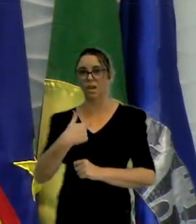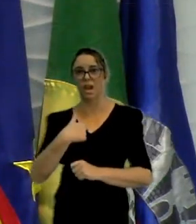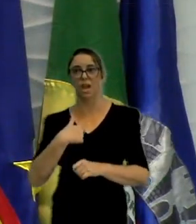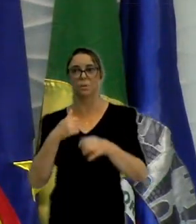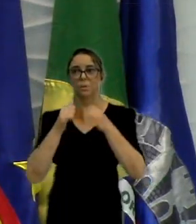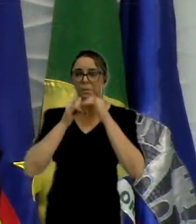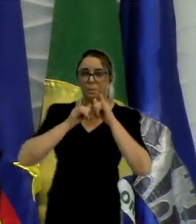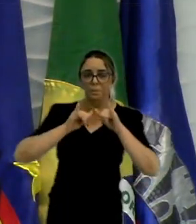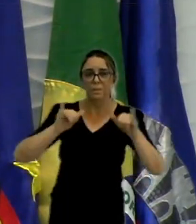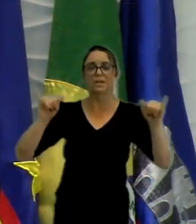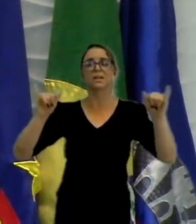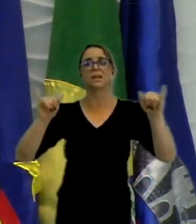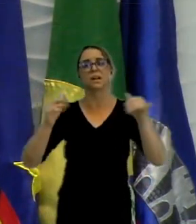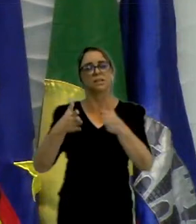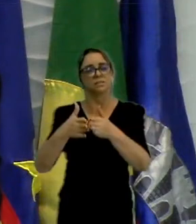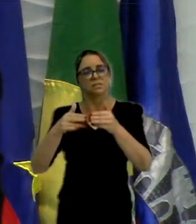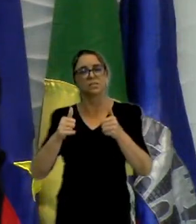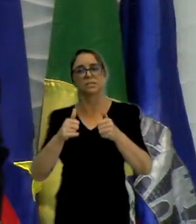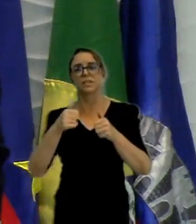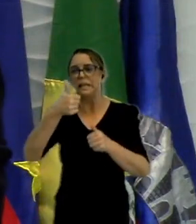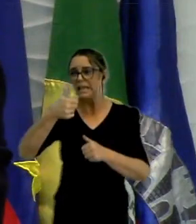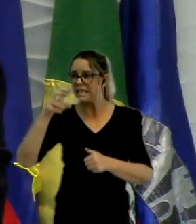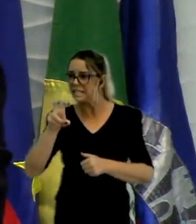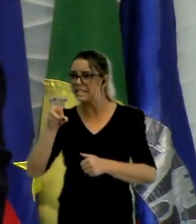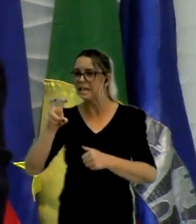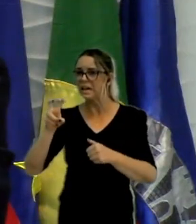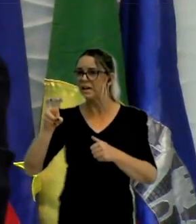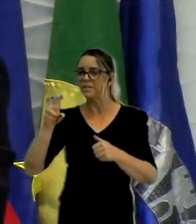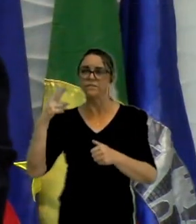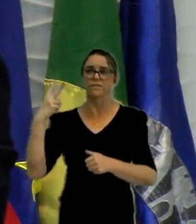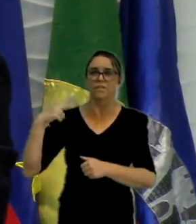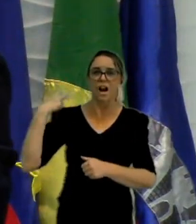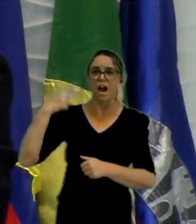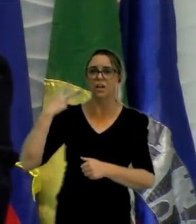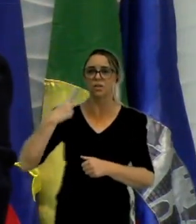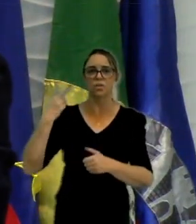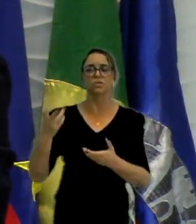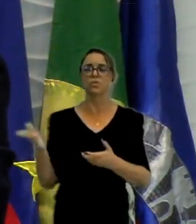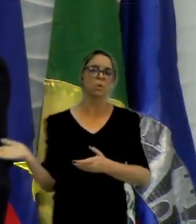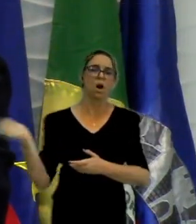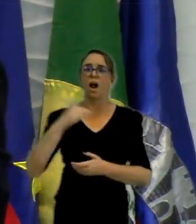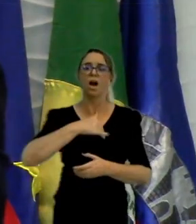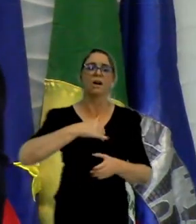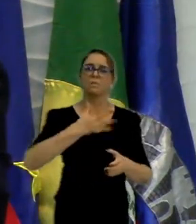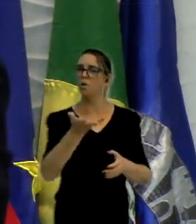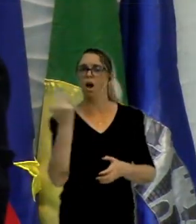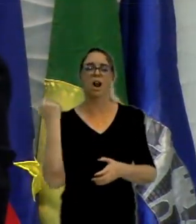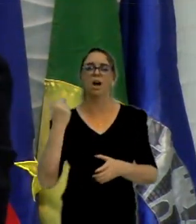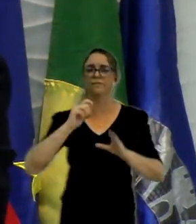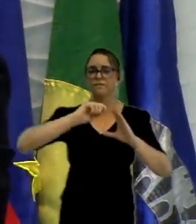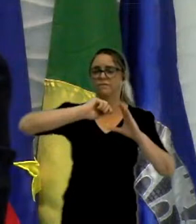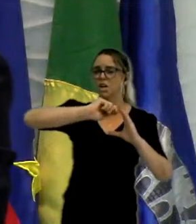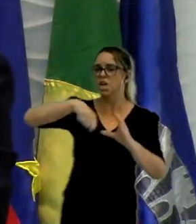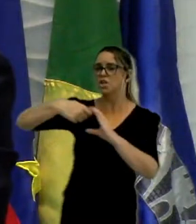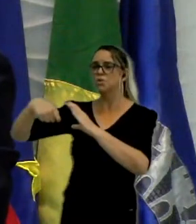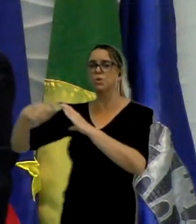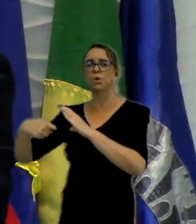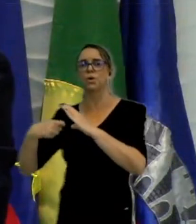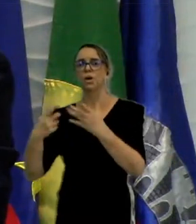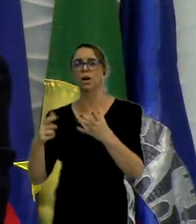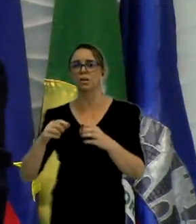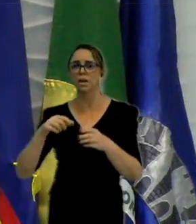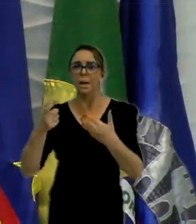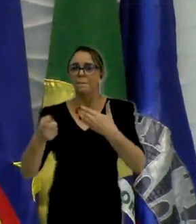apelo. Eu queria até que esses 15 vereadores agora saíssem. Bora fazer um vídeo? Nós 15 e marcar a governadora